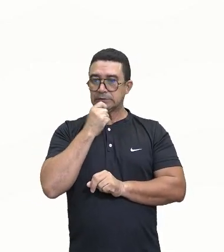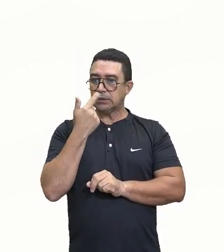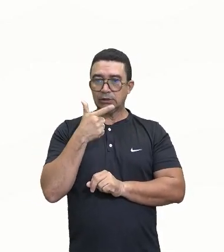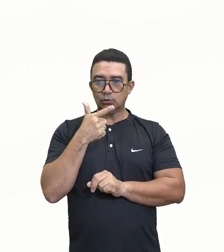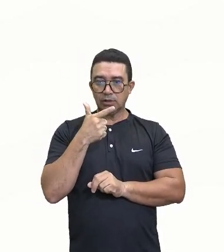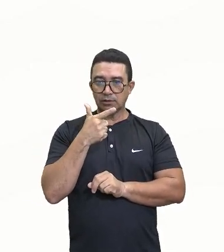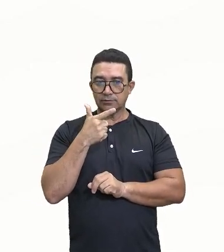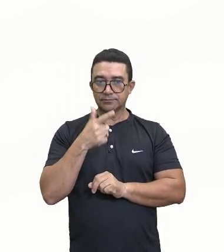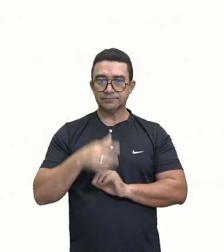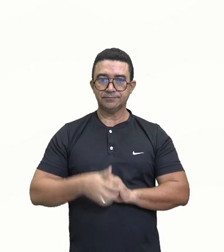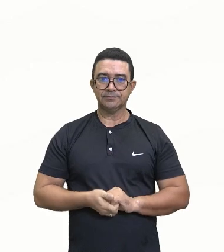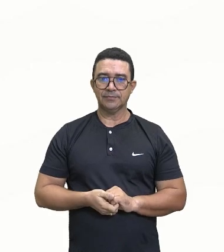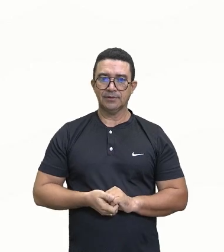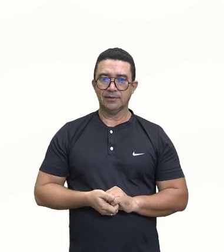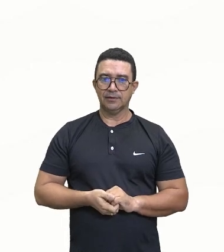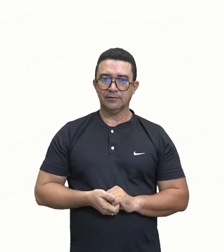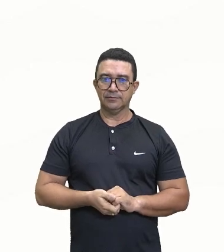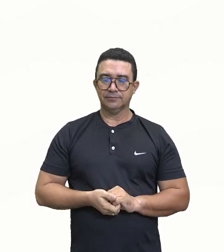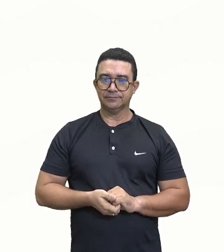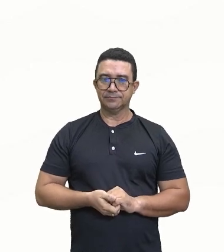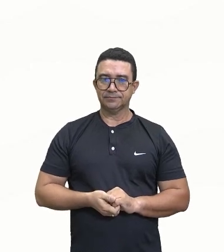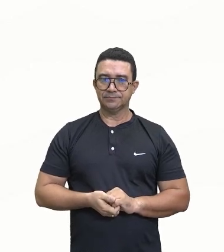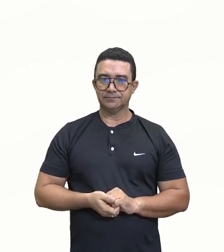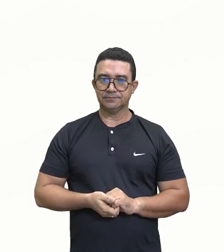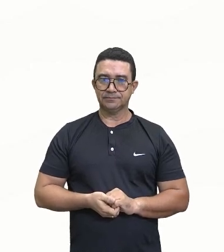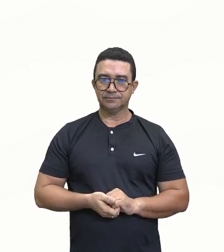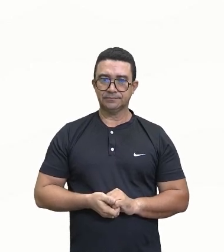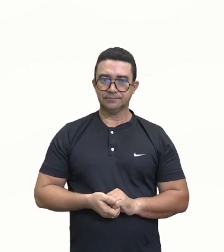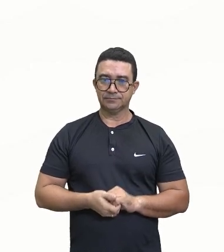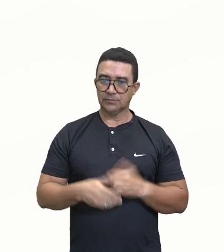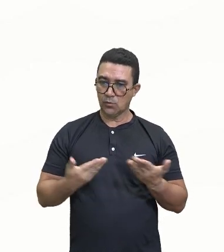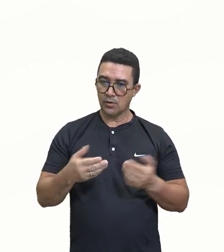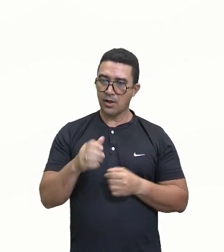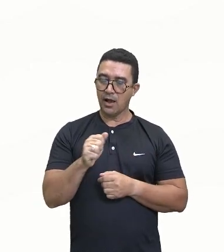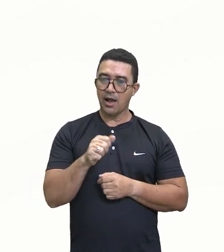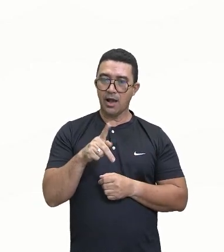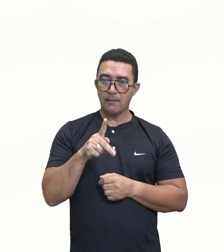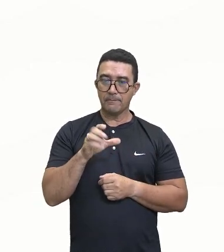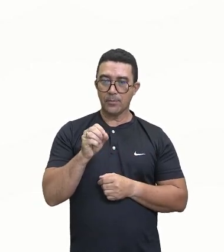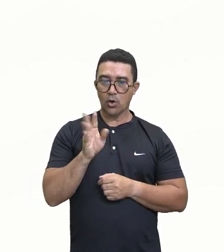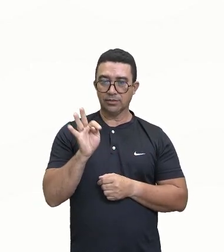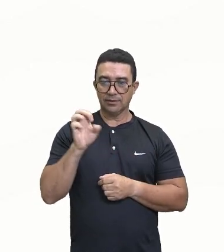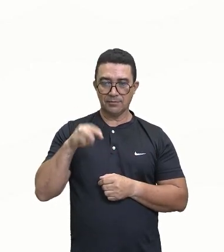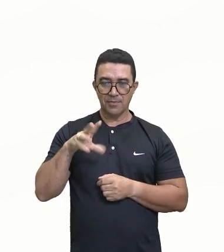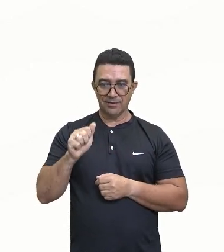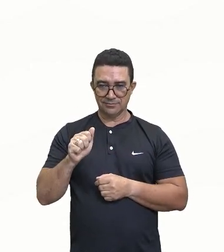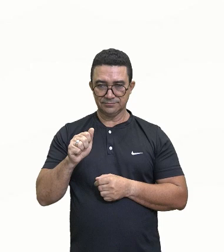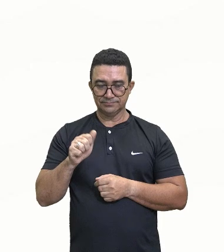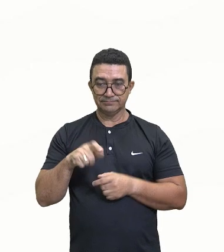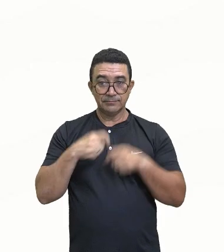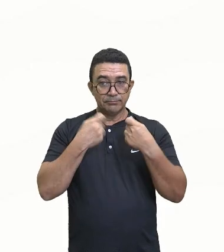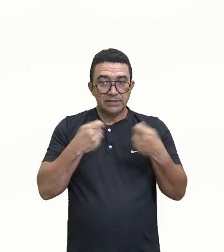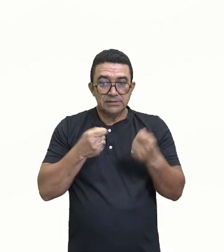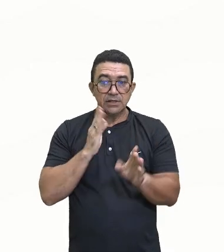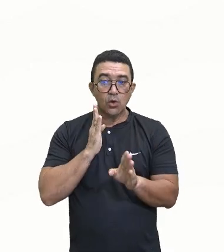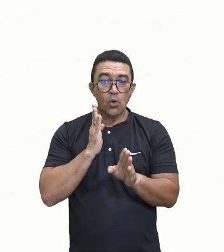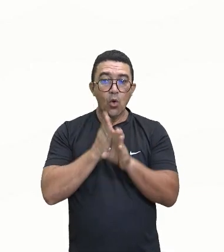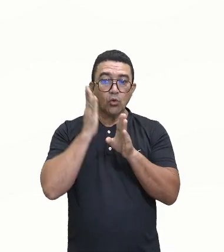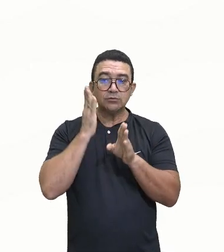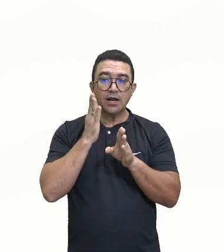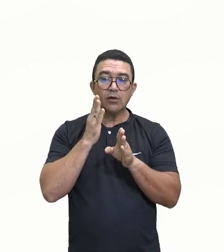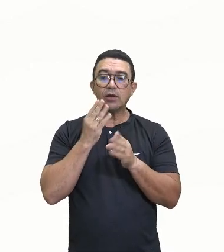essa altura mesmo que nós vimos lá nos elementos da pirâmide? É o apótema. E eu preciso descobrir o valor